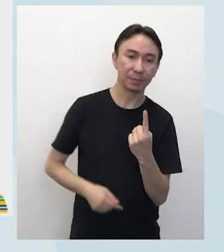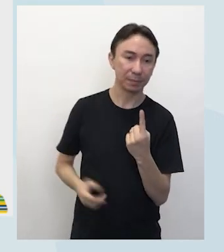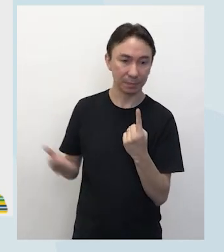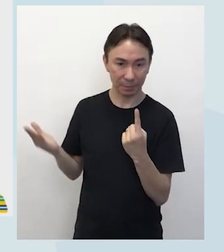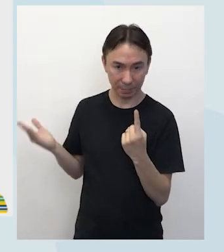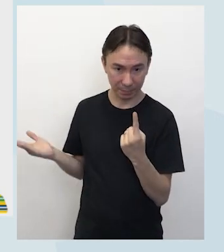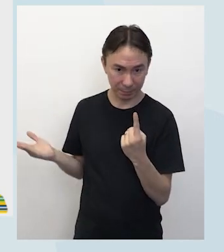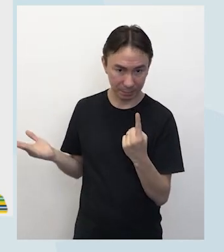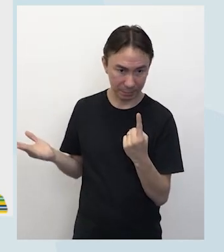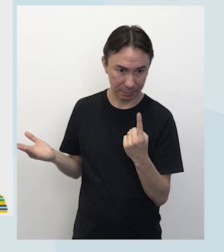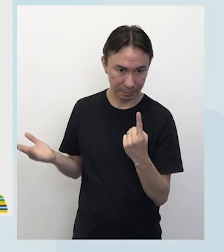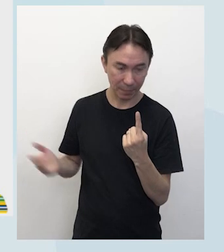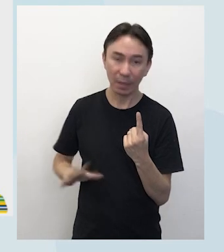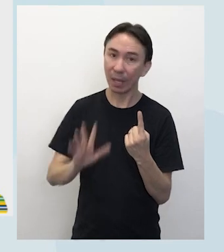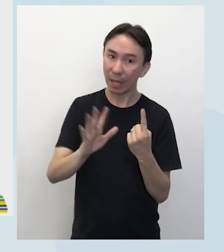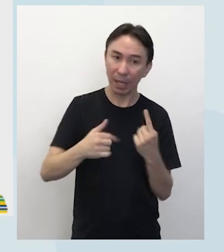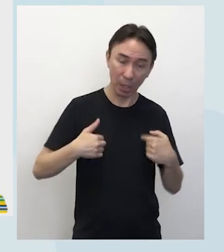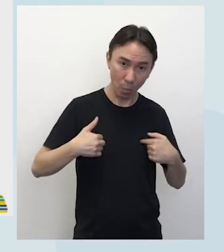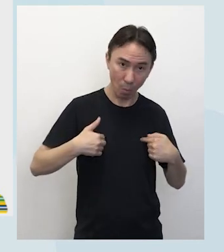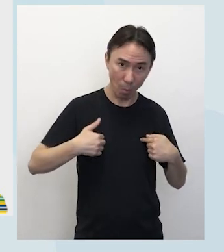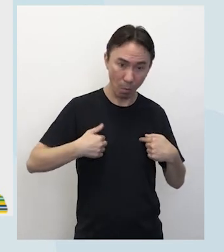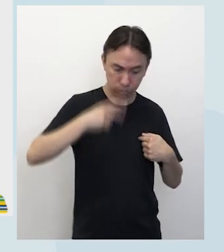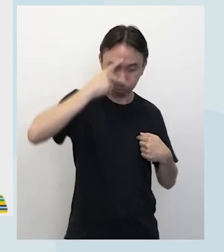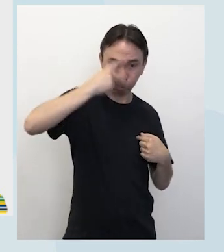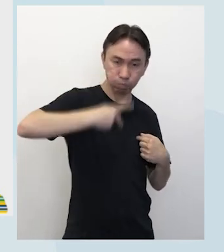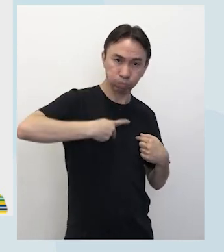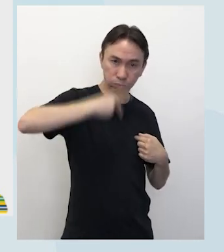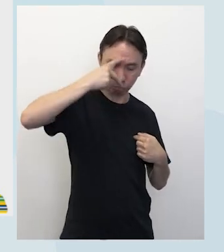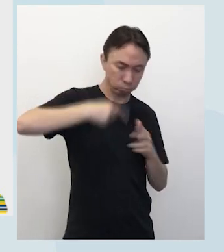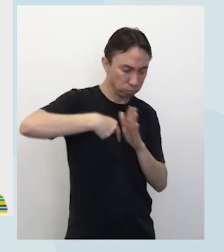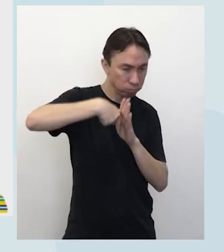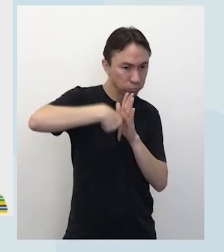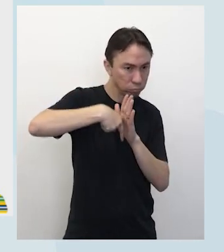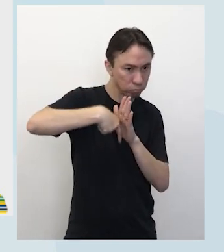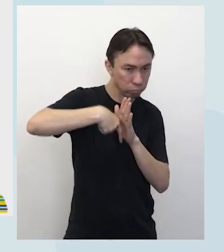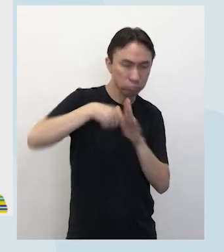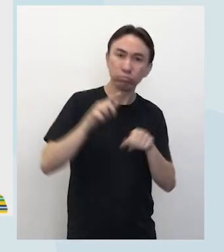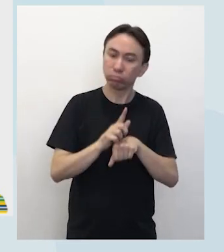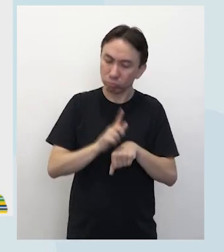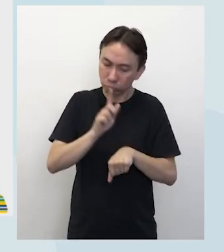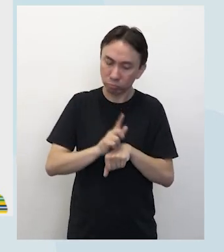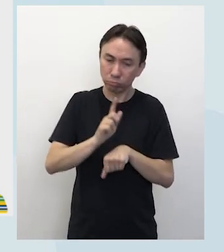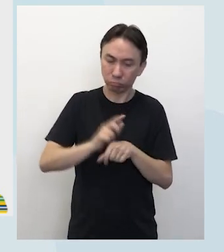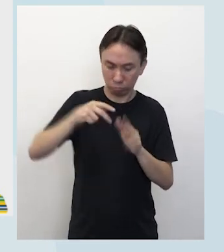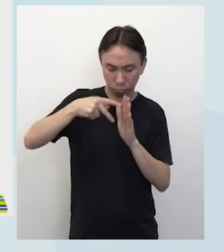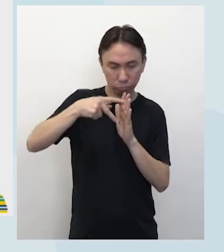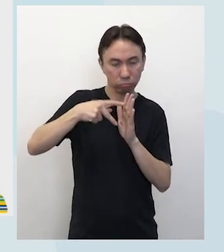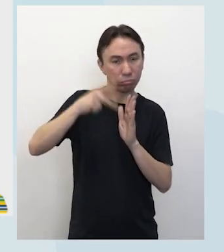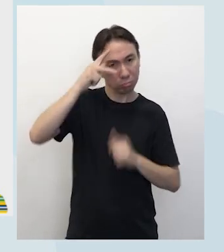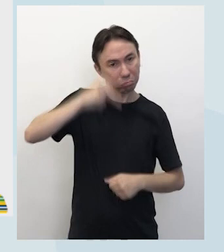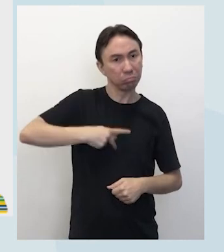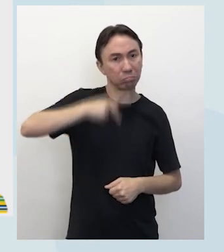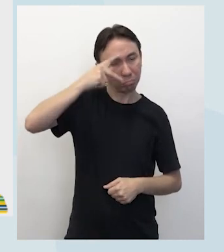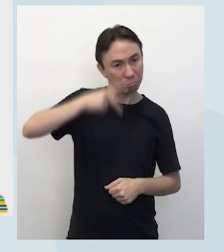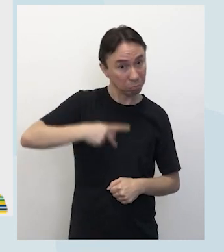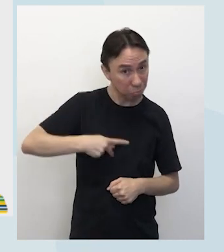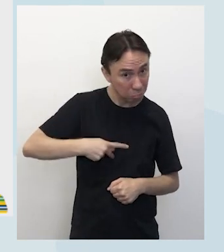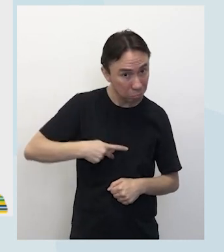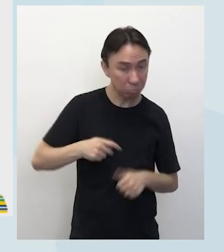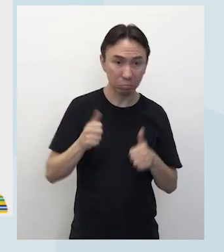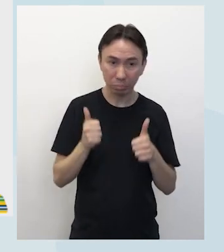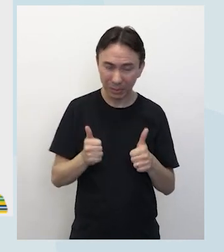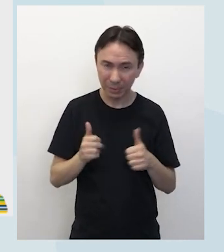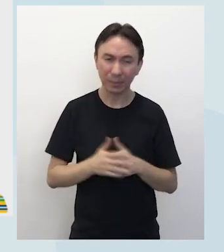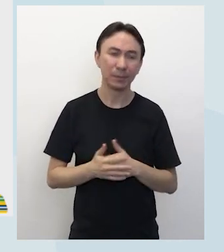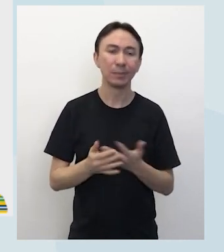de autogestão, e aí a gente tem, então, todas as competências socioemocionais relativas à autogestão. Então,